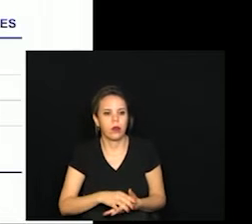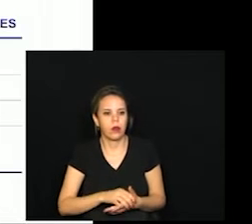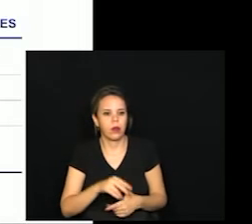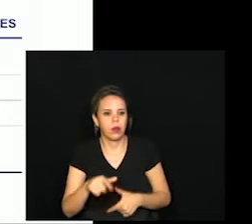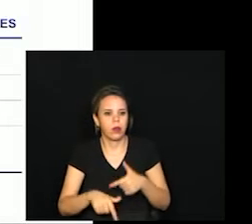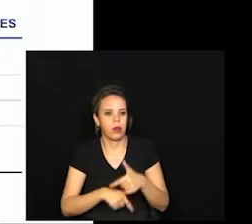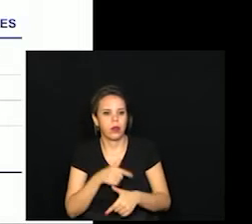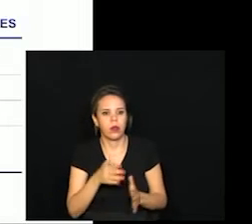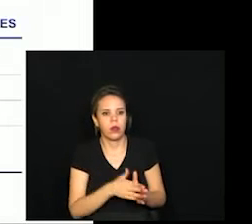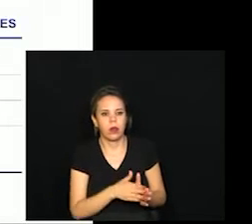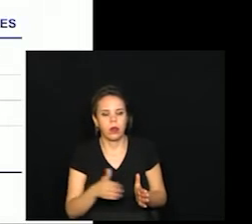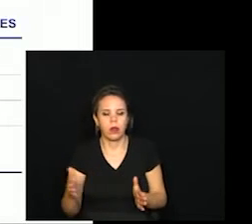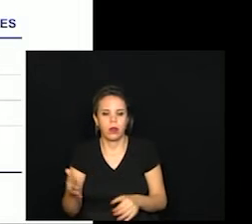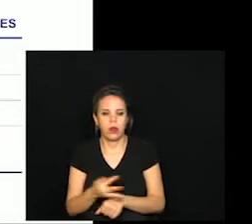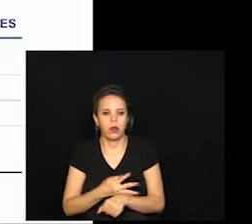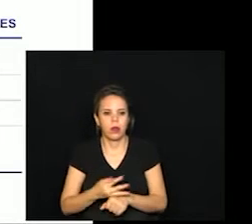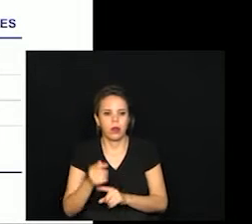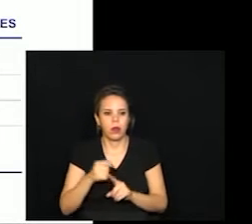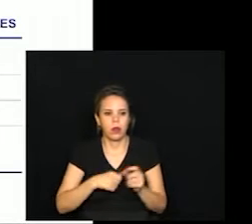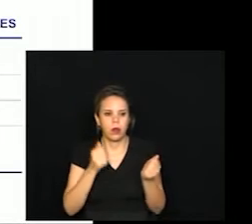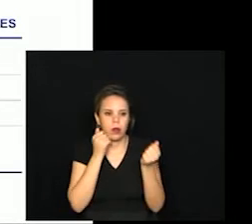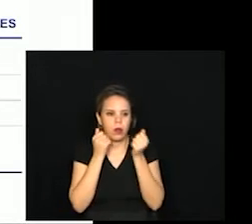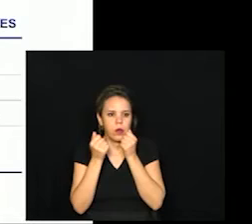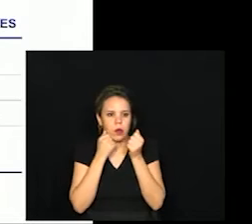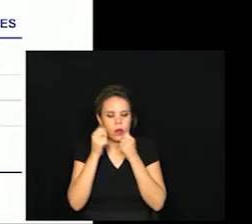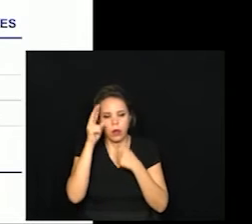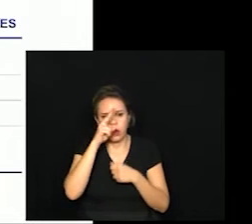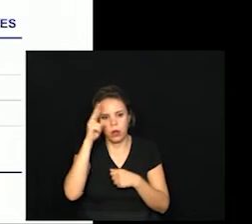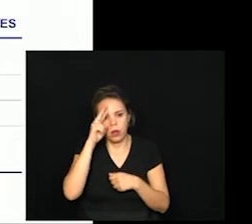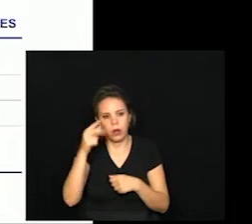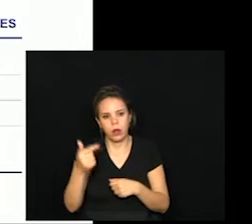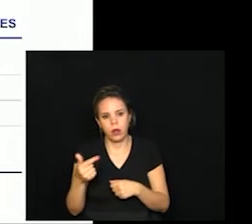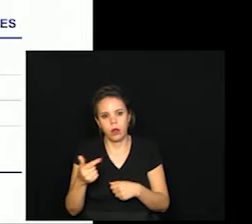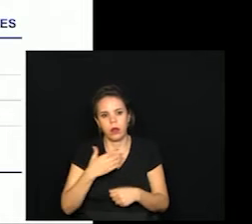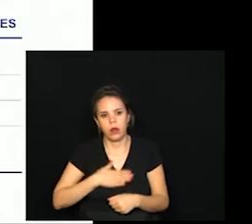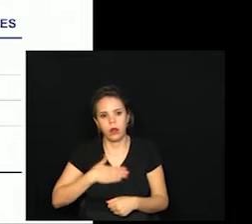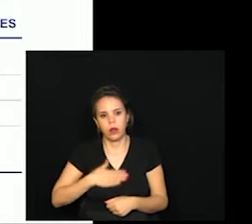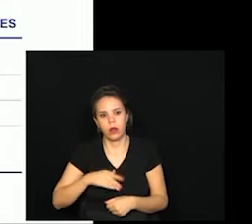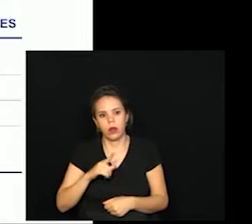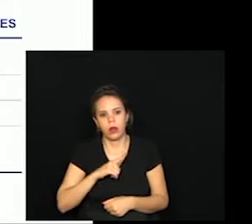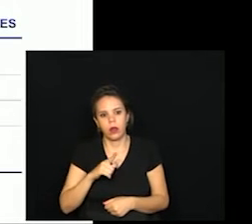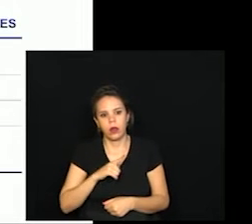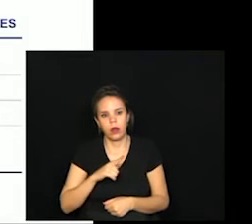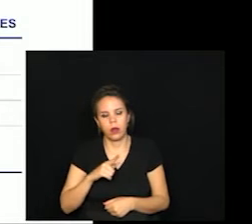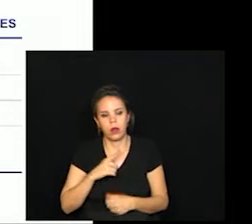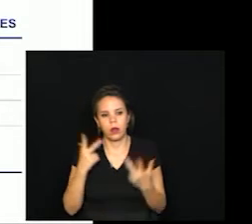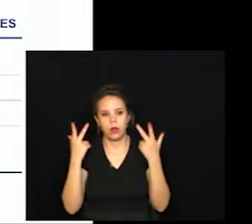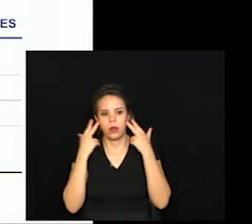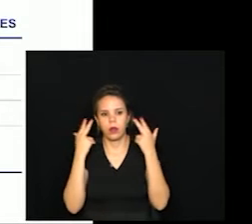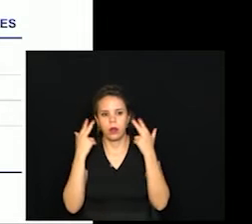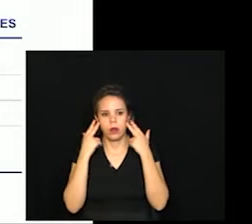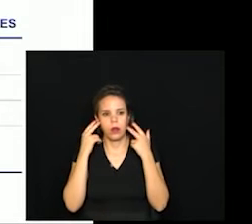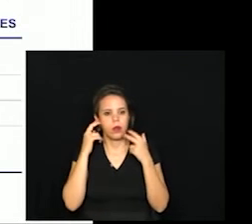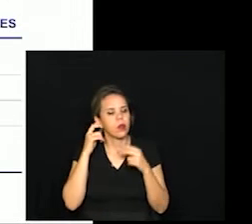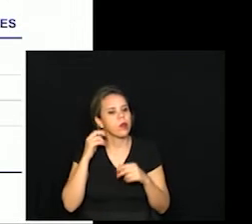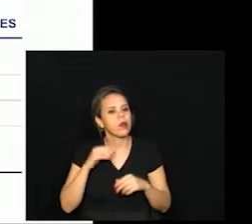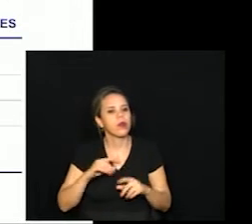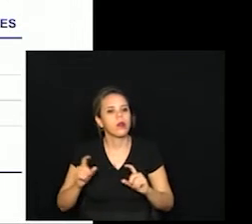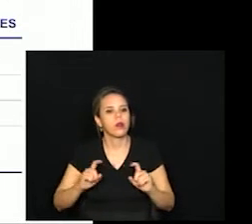trabalhando durante esse recesso do mês de julho. Lembrando que dia 2 de agosto a gente tem aí a normalidade das